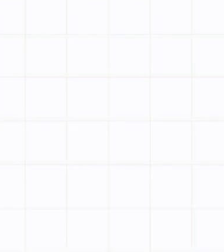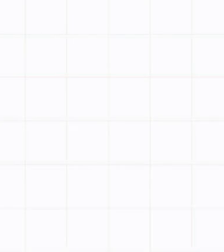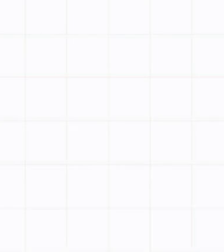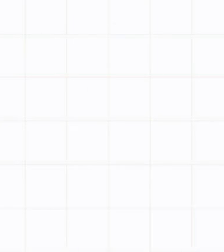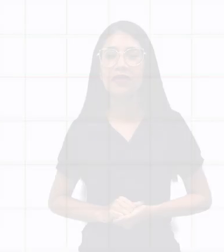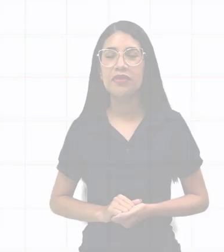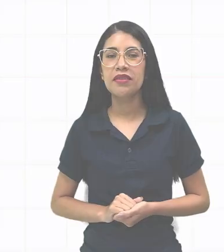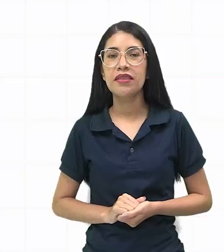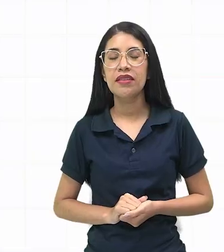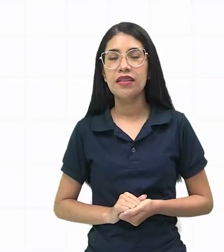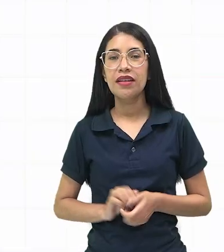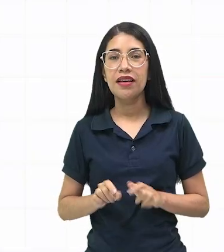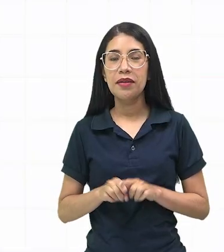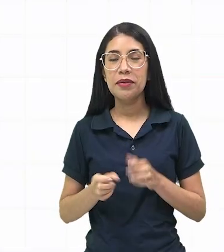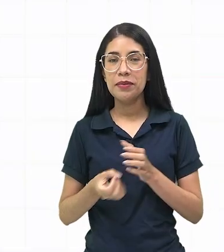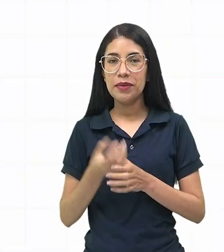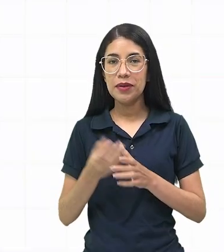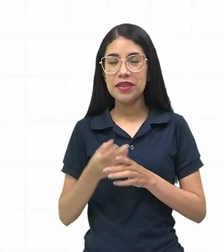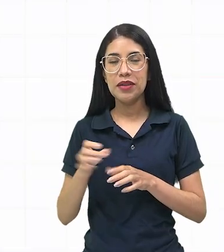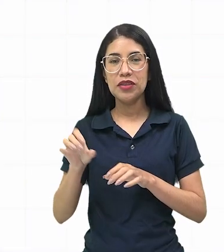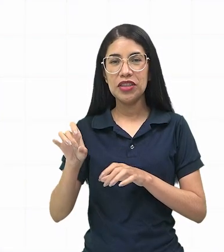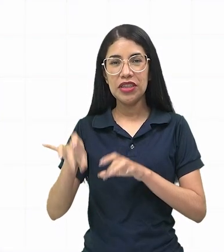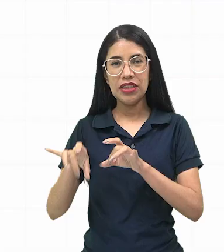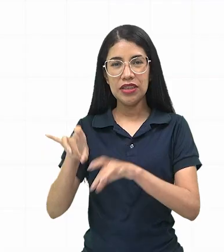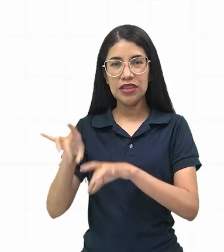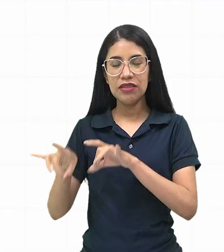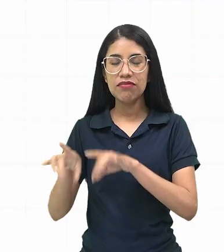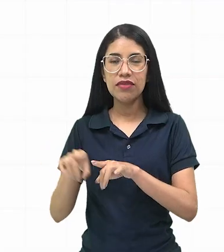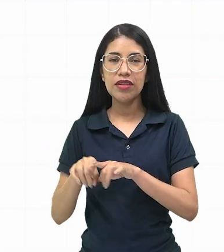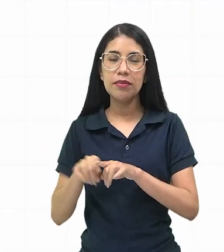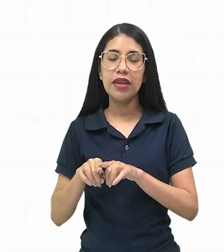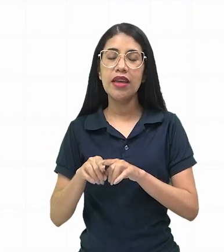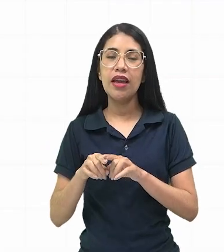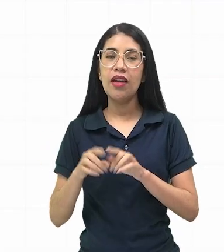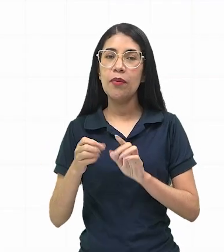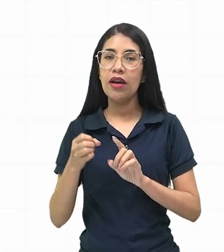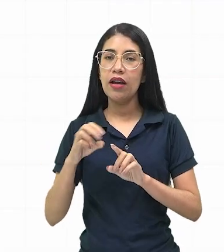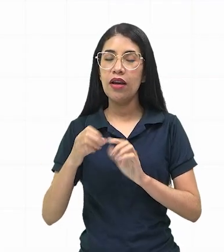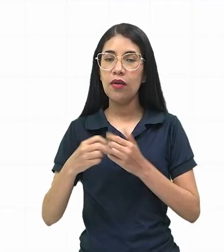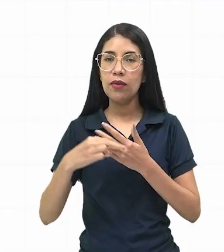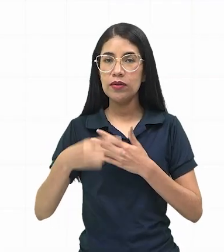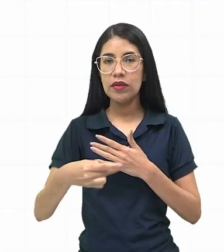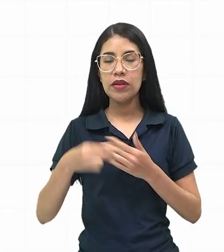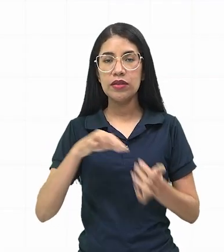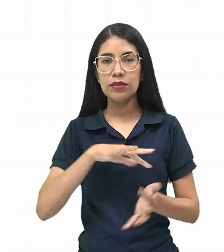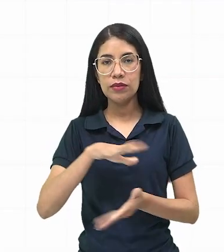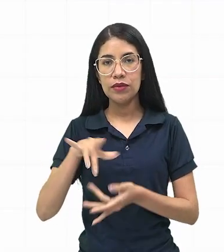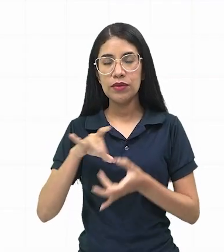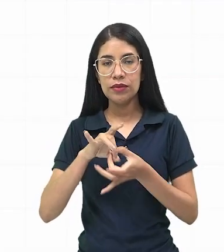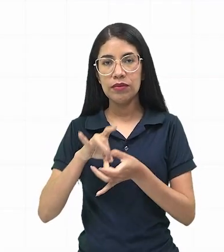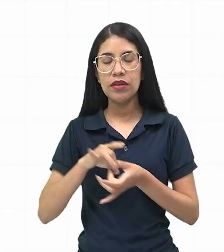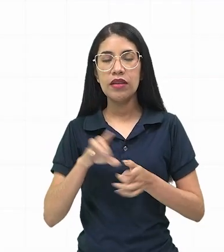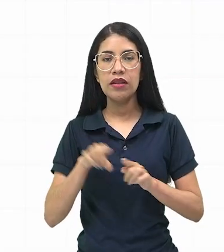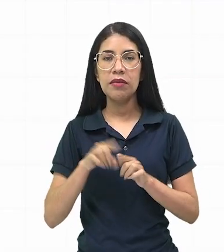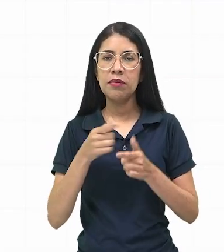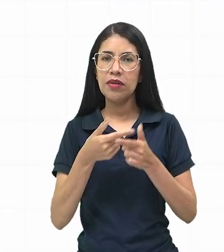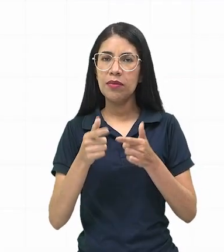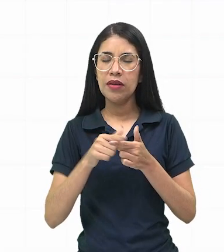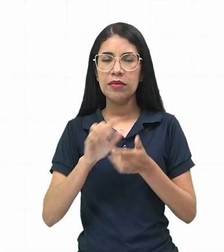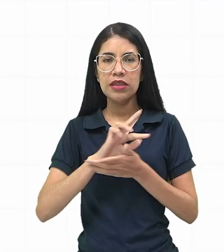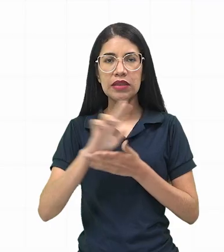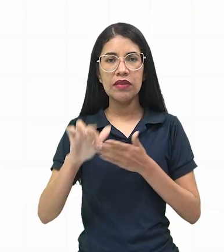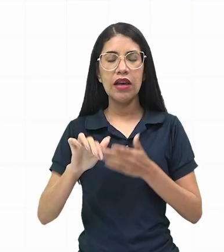a produção de lixo, também é um sintoma desse mundo globalizado, dentre outros problemas ambientais que a gente